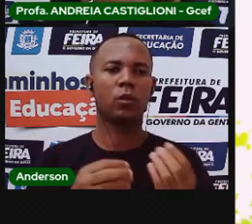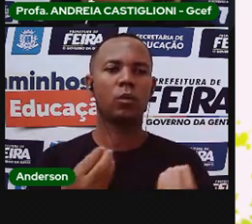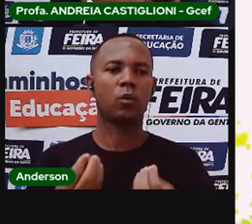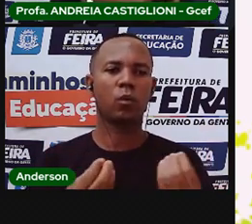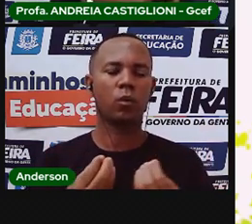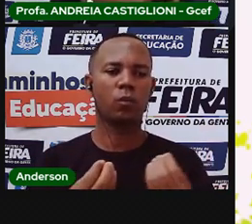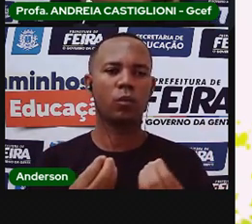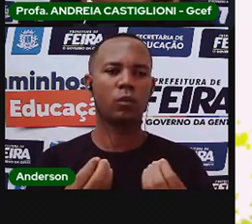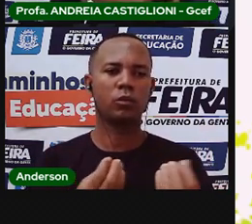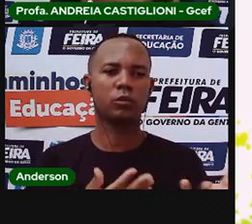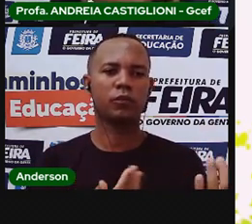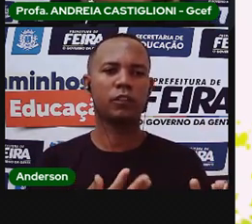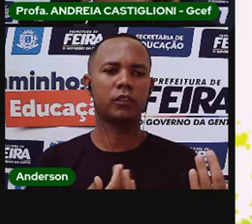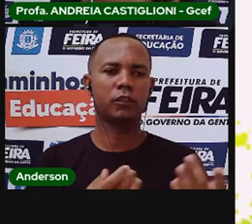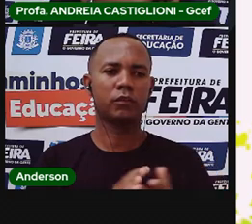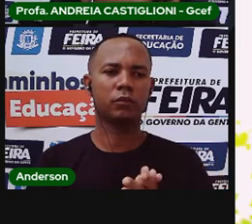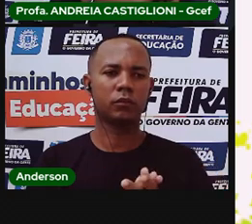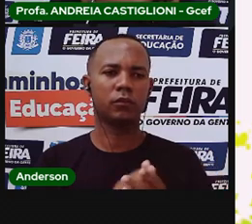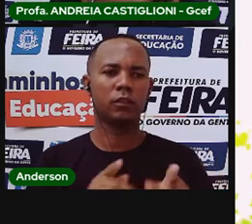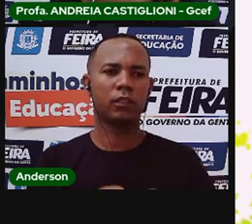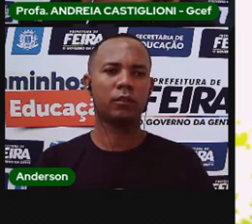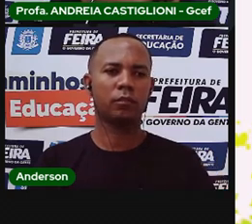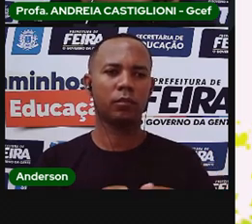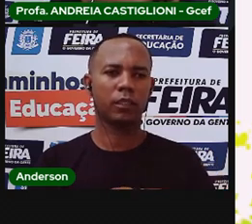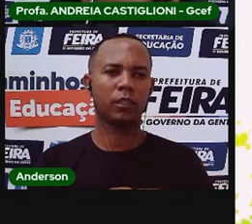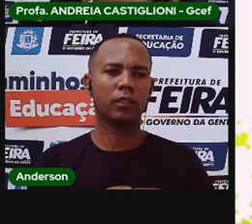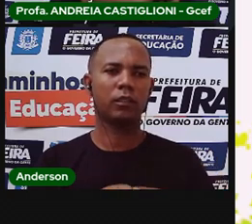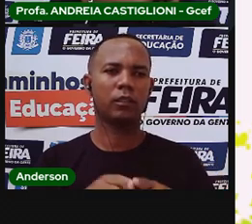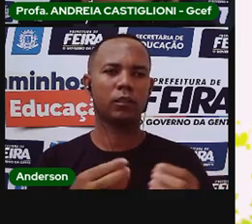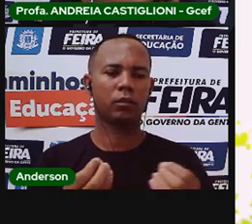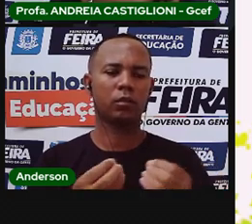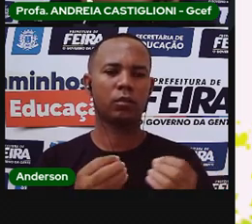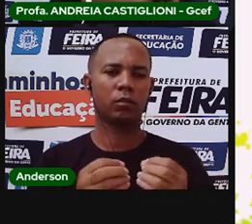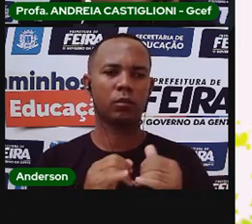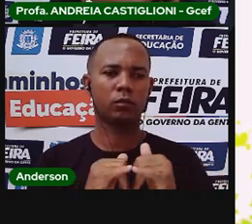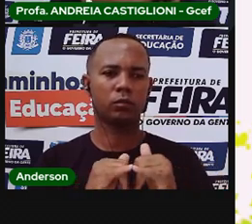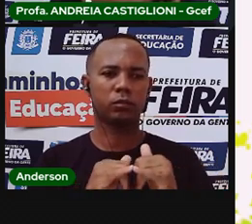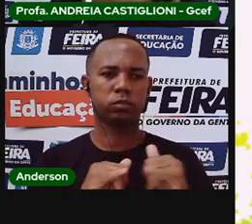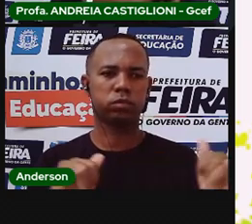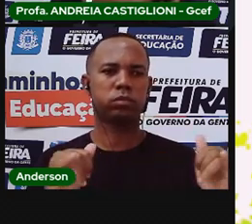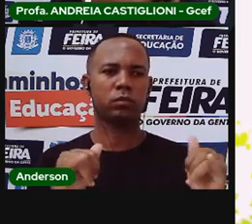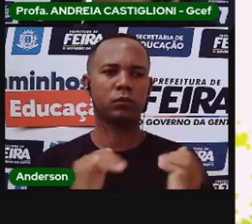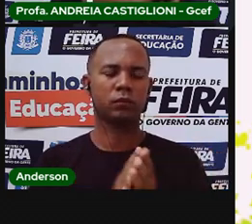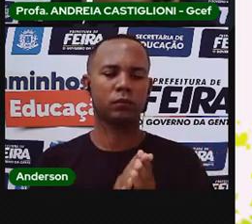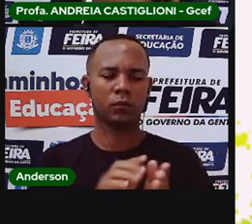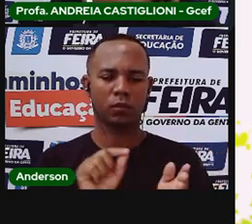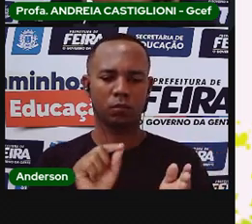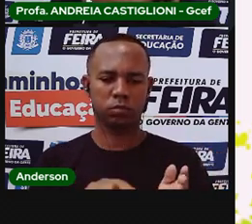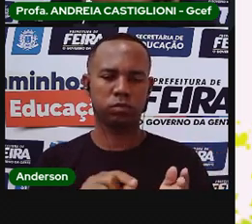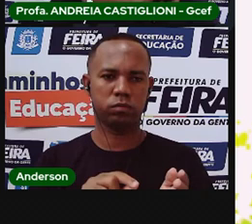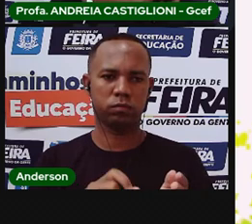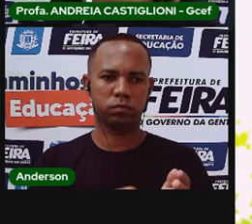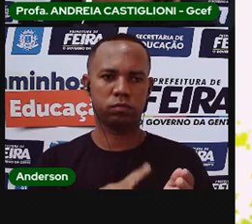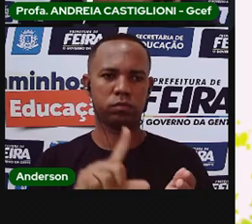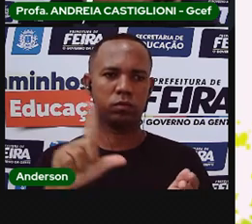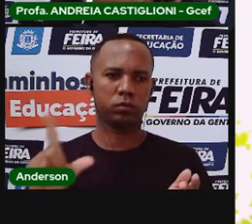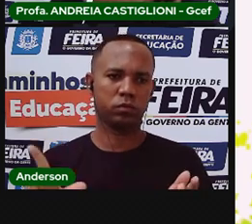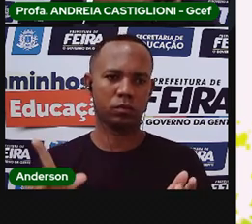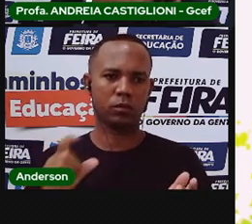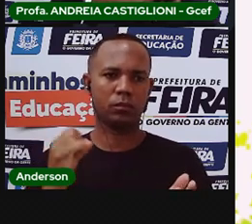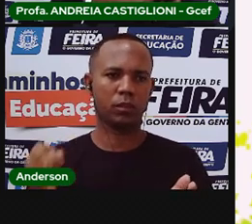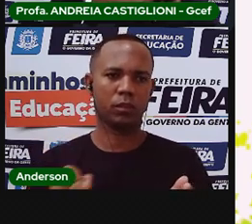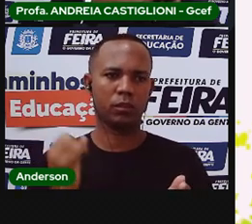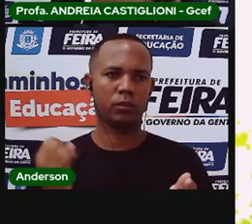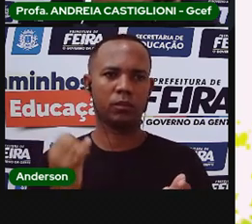juvenil? E depois clica em publicar, como vocês podem ver aí. Clica em publicar.